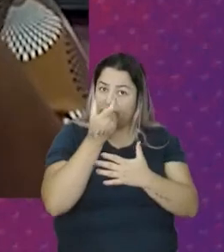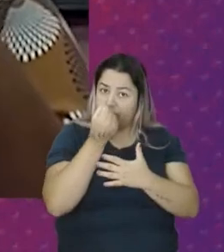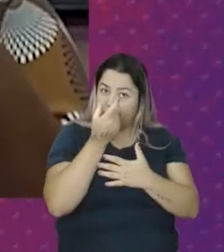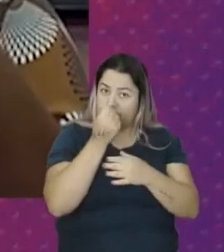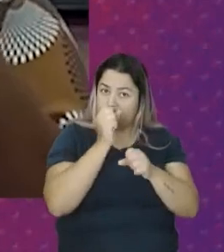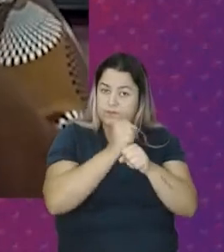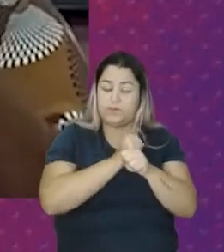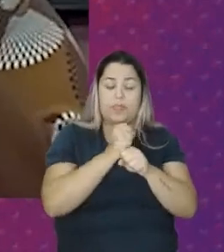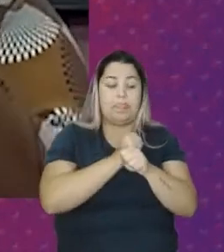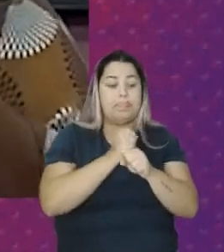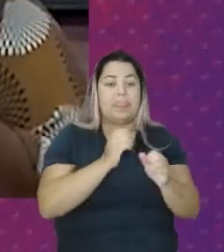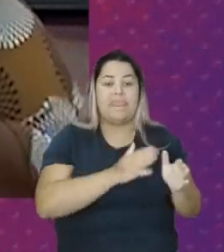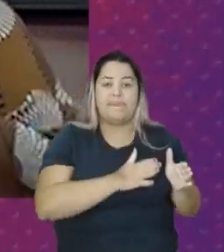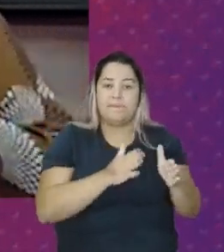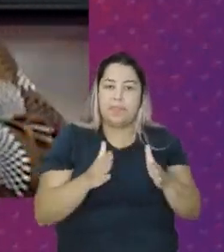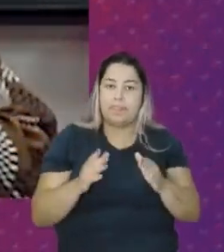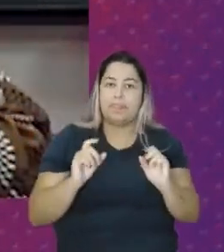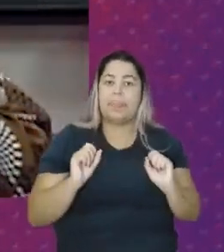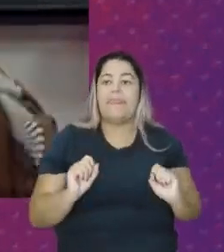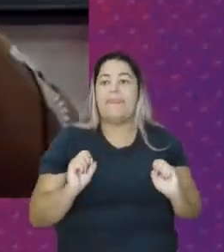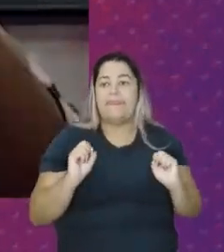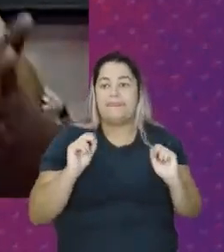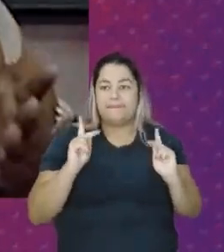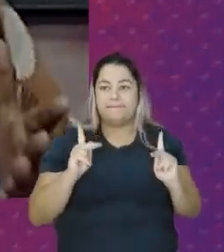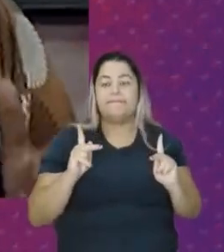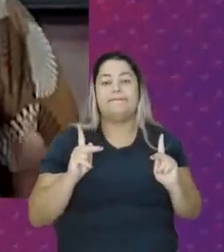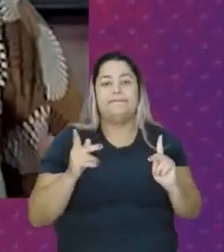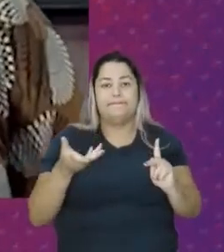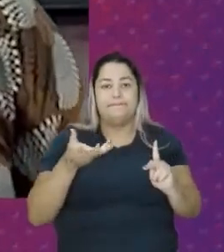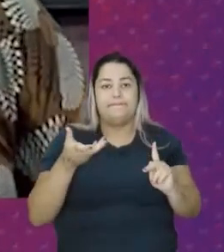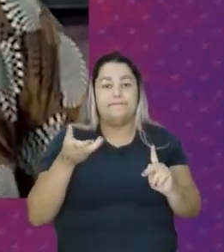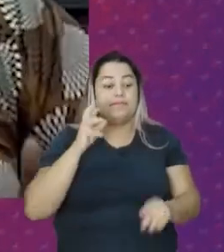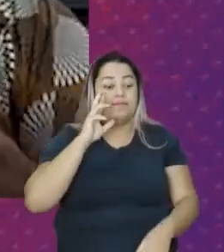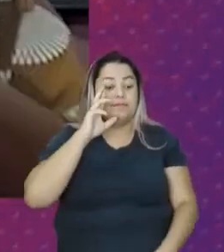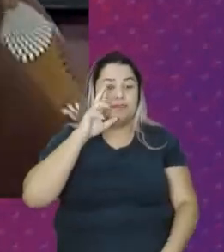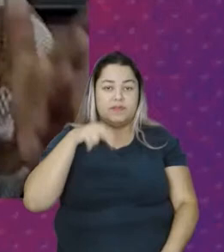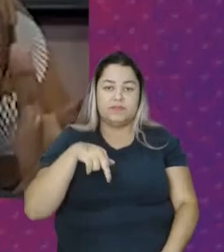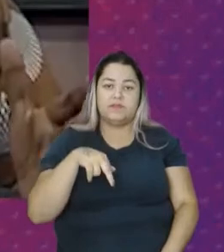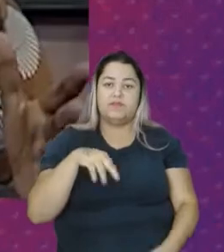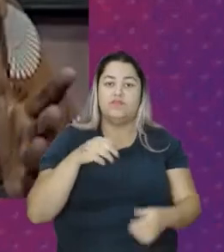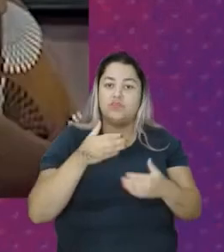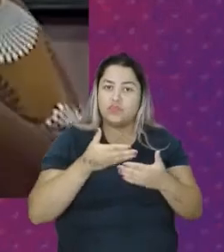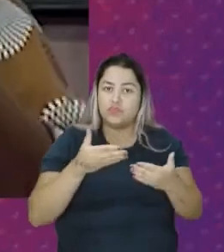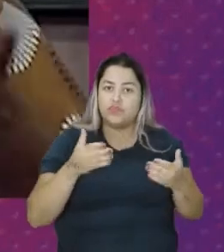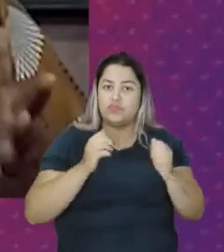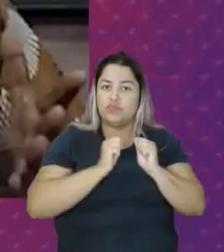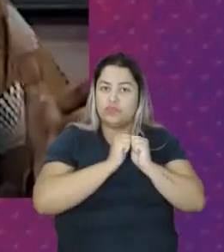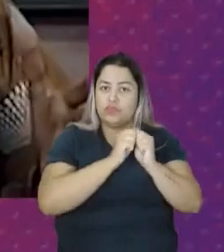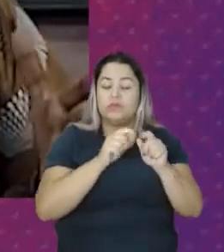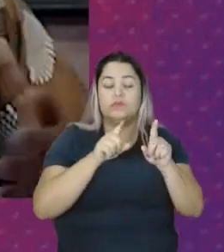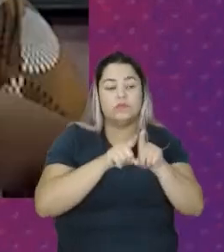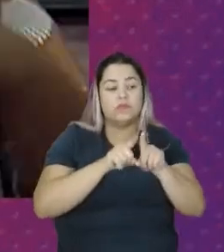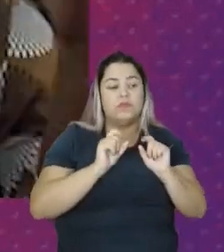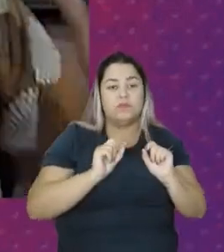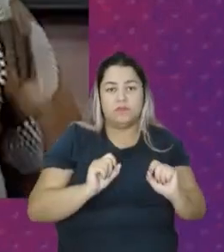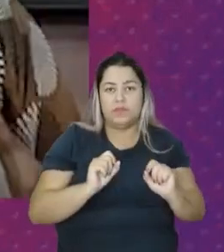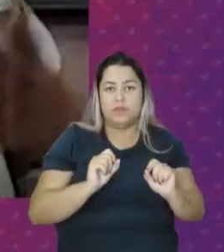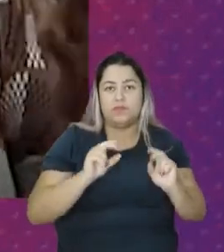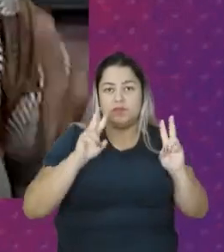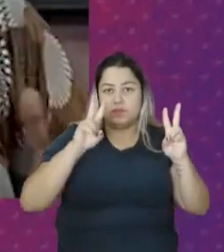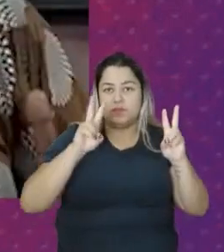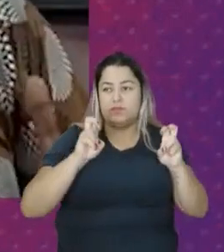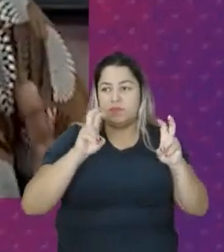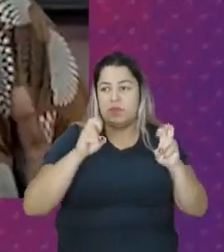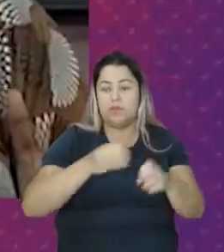anos, esse processo. Bom, eu queria fazer essa reflexão com vocês, considerando também um tema que está